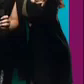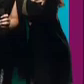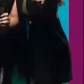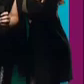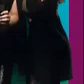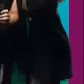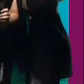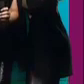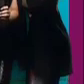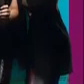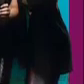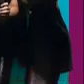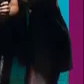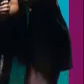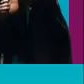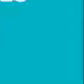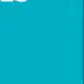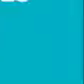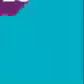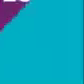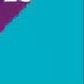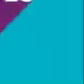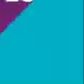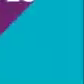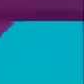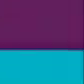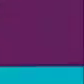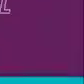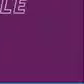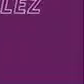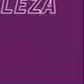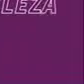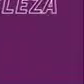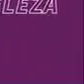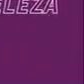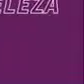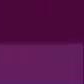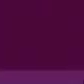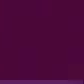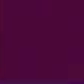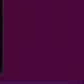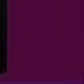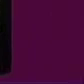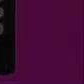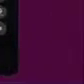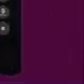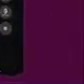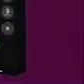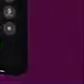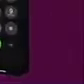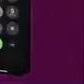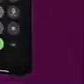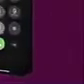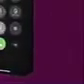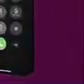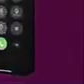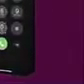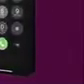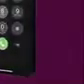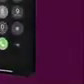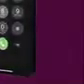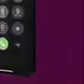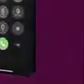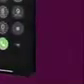trabalho vem para cá vem ser líder Jequiti temos oportunidades para empresárias de beleza liga agora mesmo para